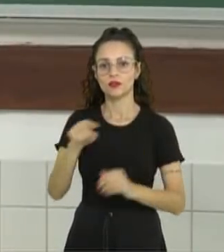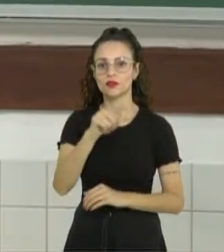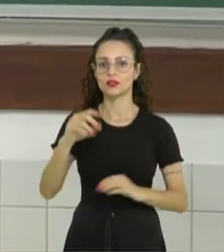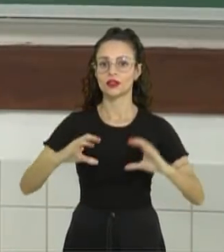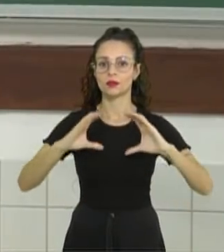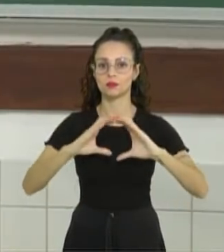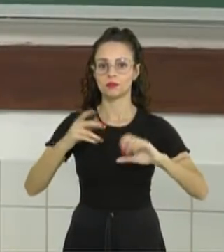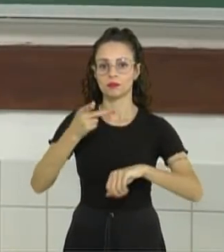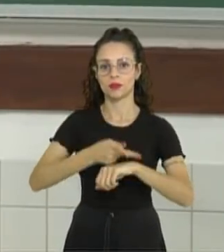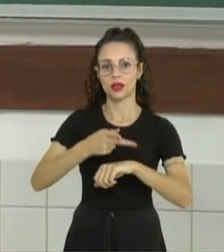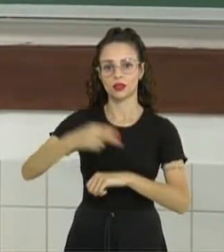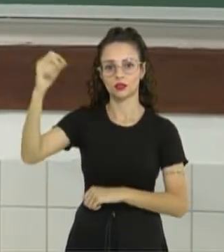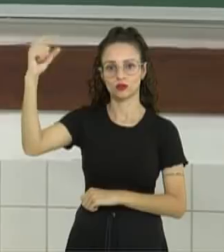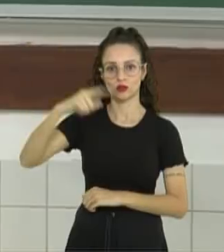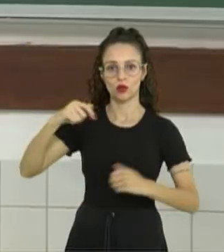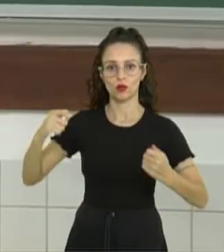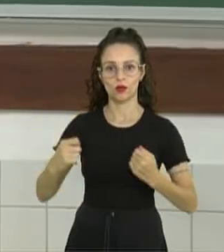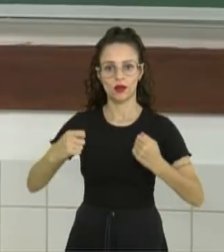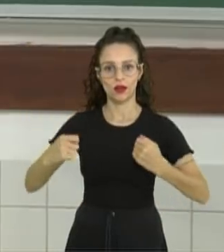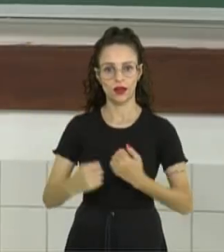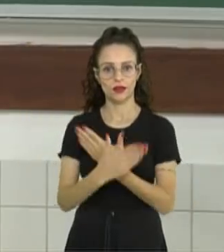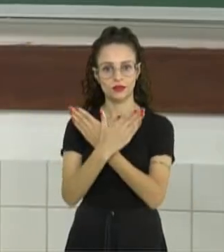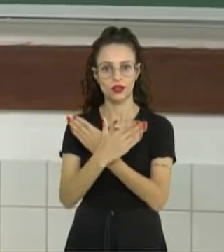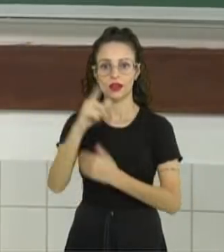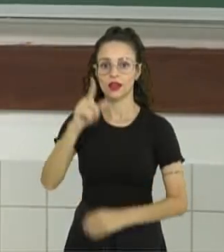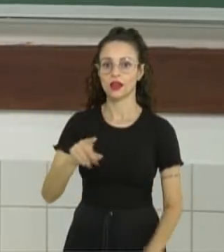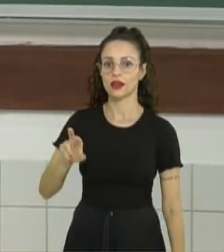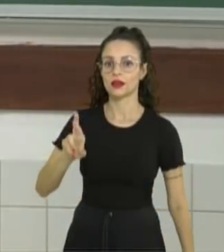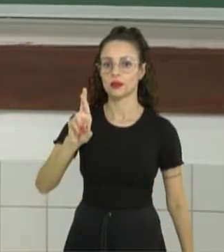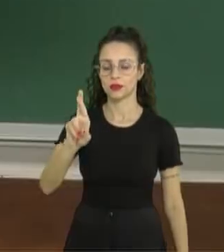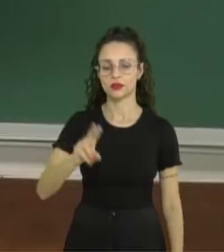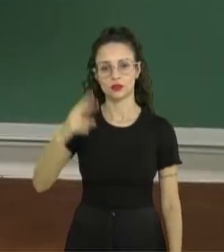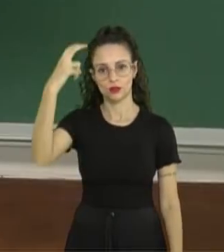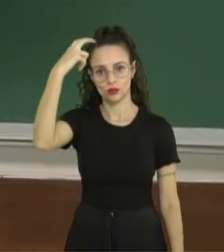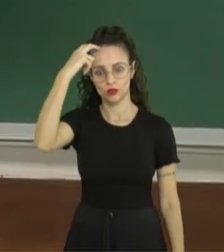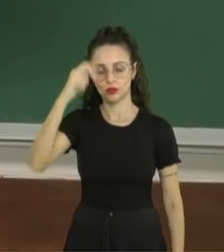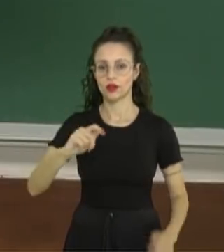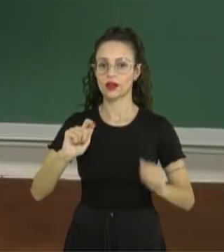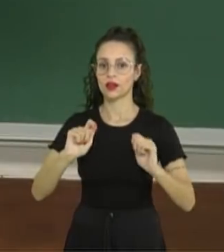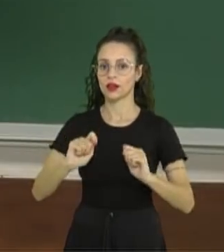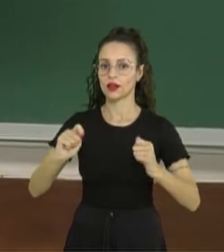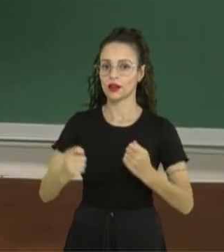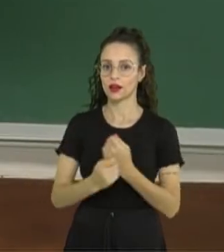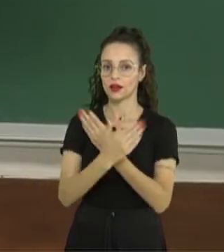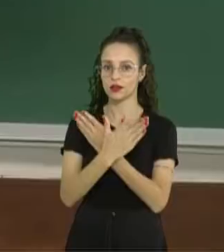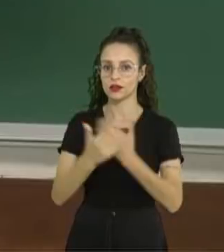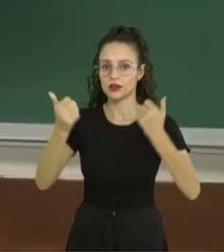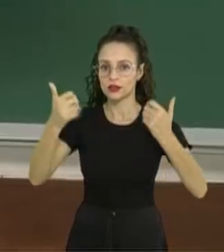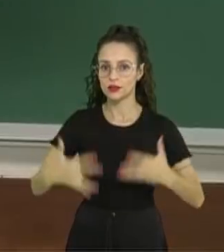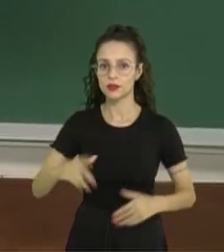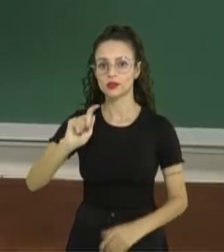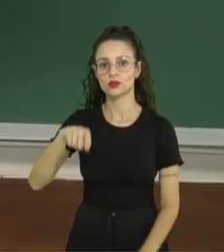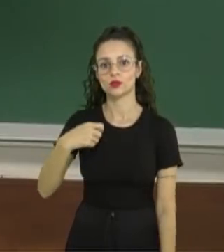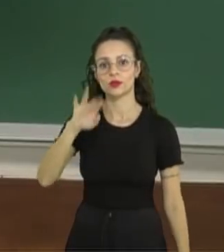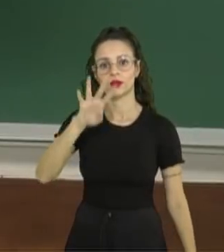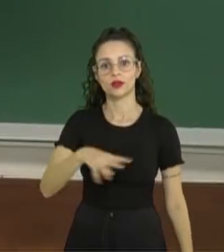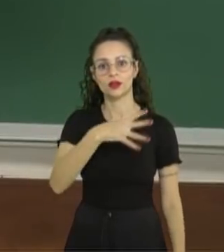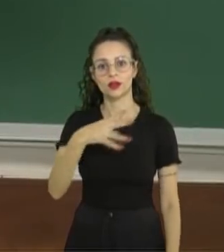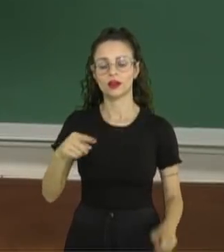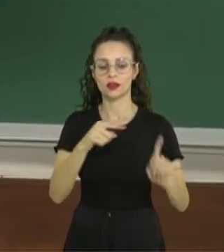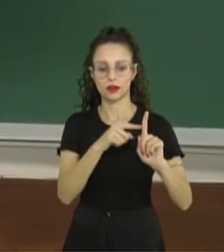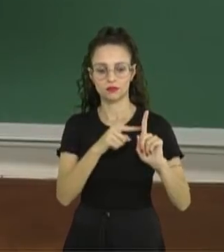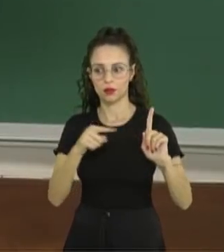Sol asteca, que na verdade não é nenhum calendário, mas é uma representação da cultura asteca. Falei um pouco sobre o calendário